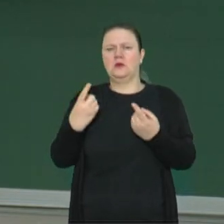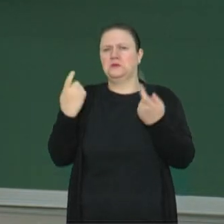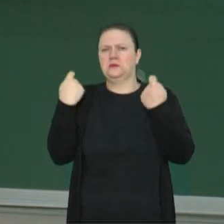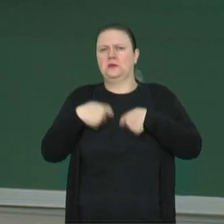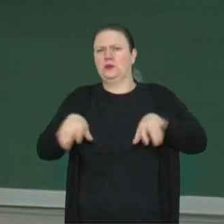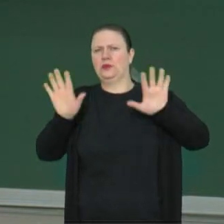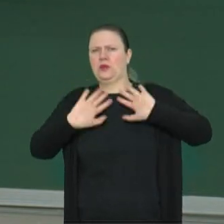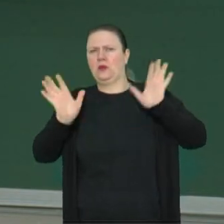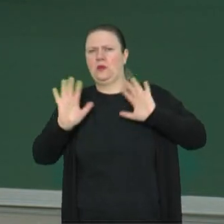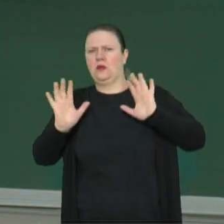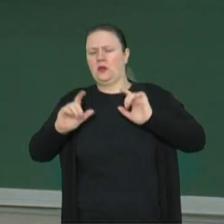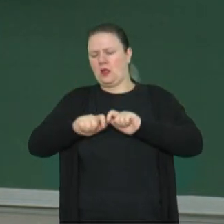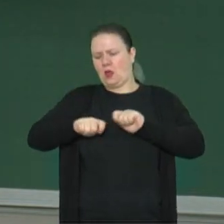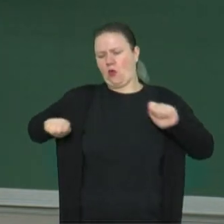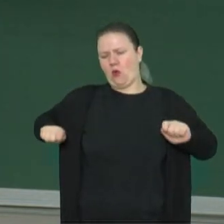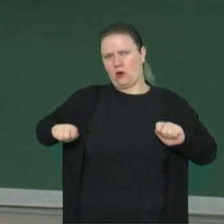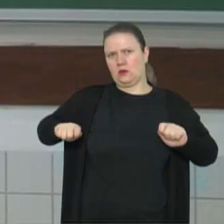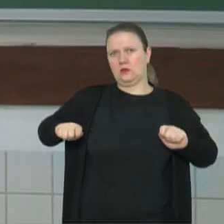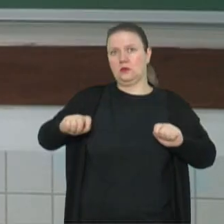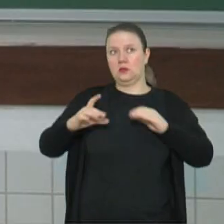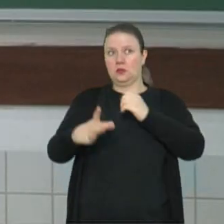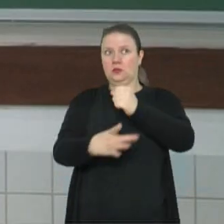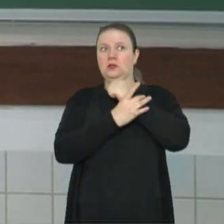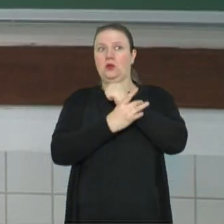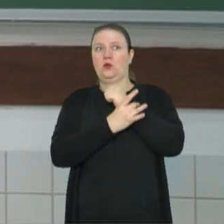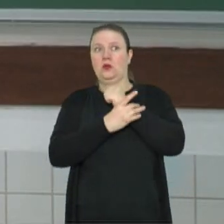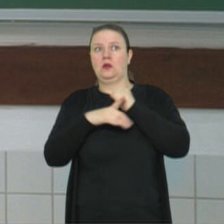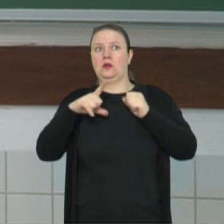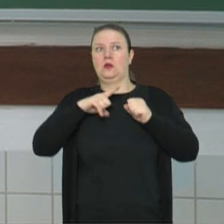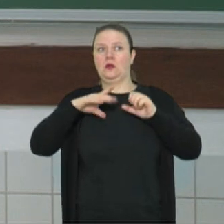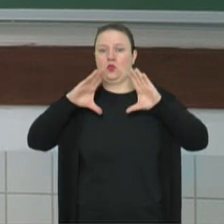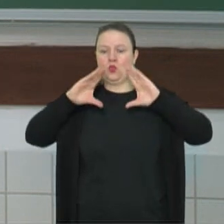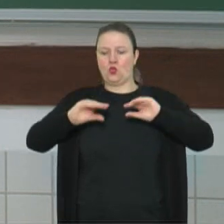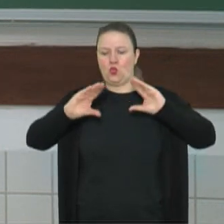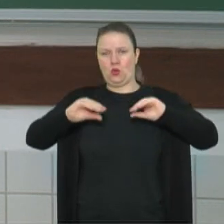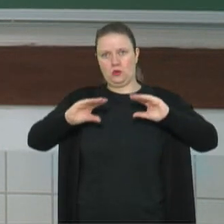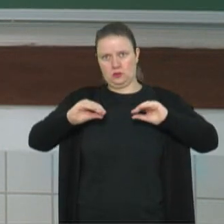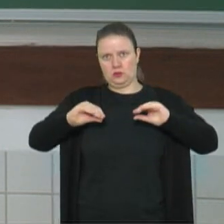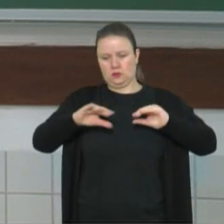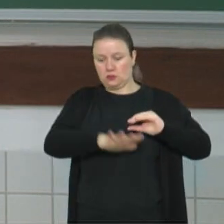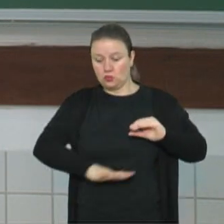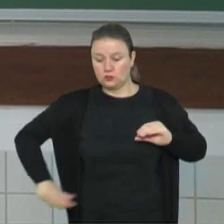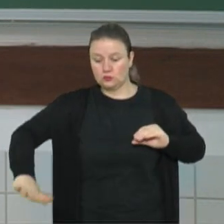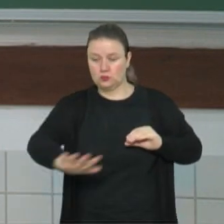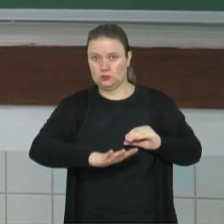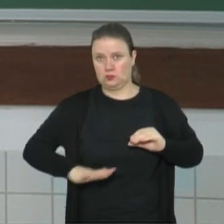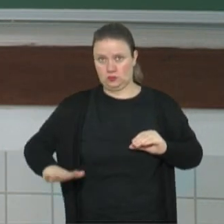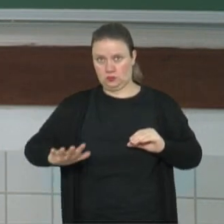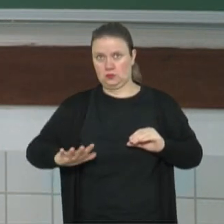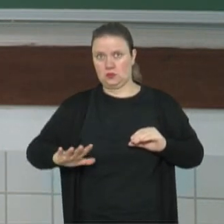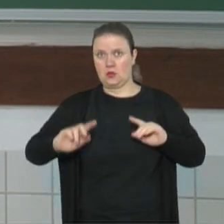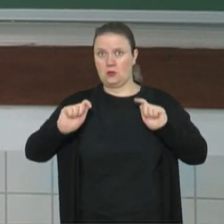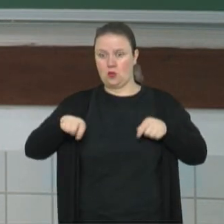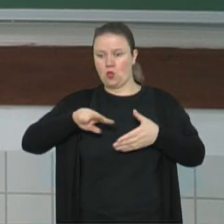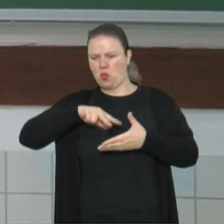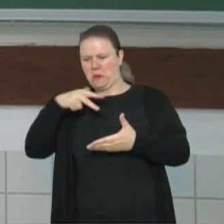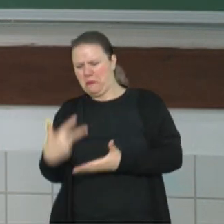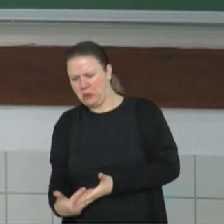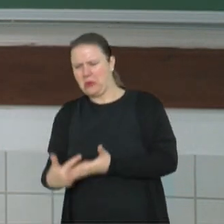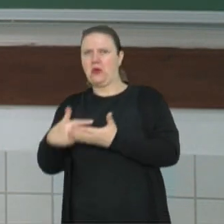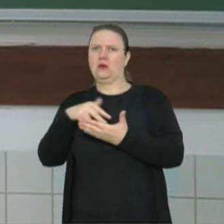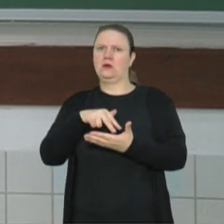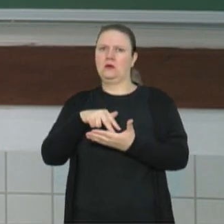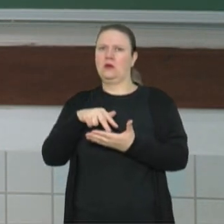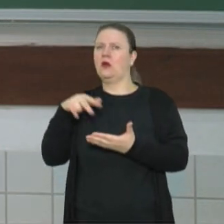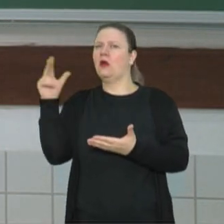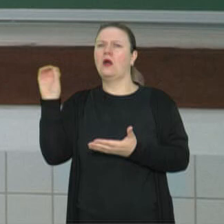de cordas, mas para a segurança deles, embaixo ali existe colchão, como as quedas são bastante